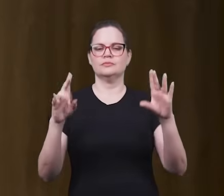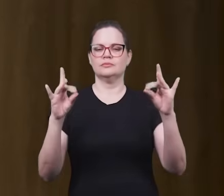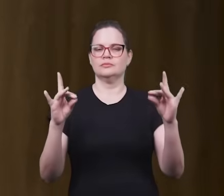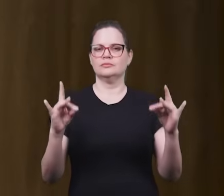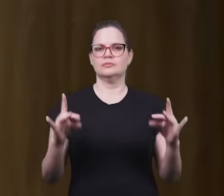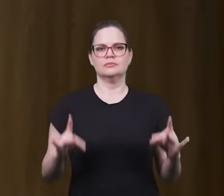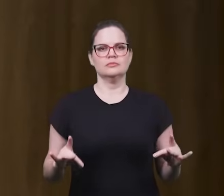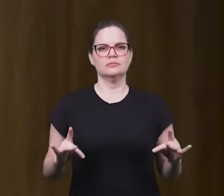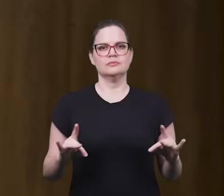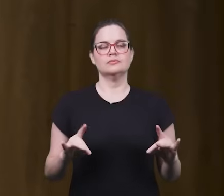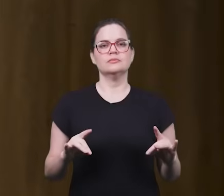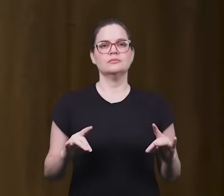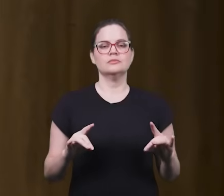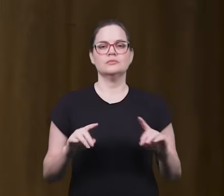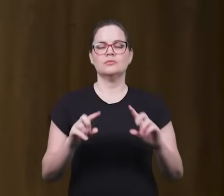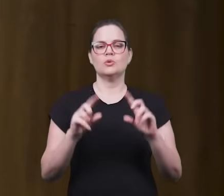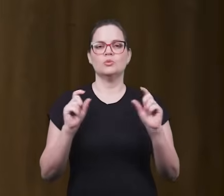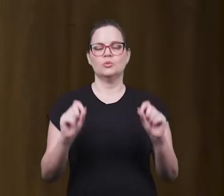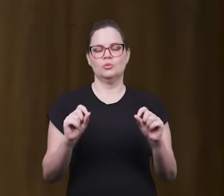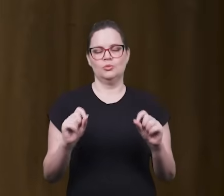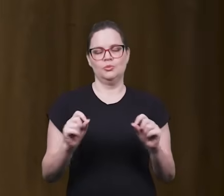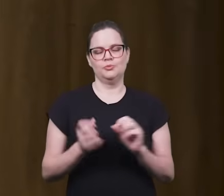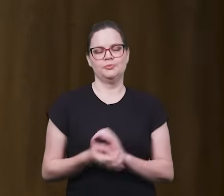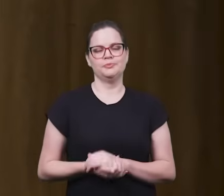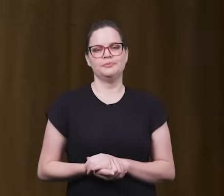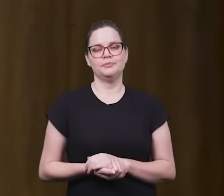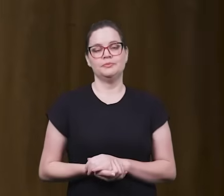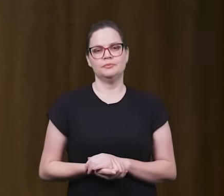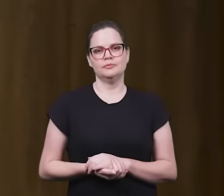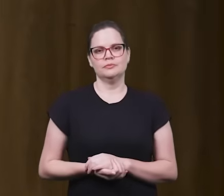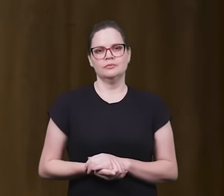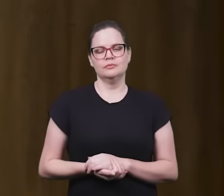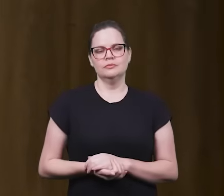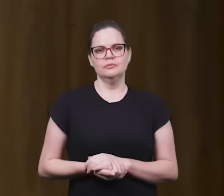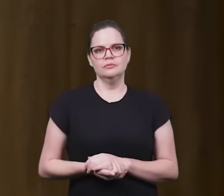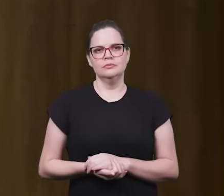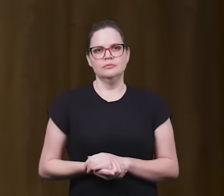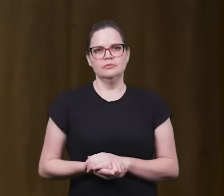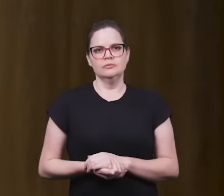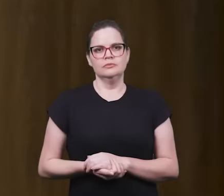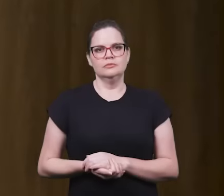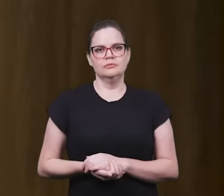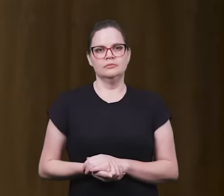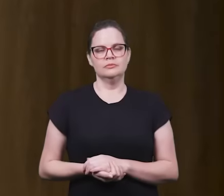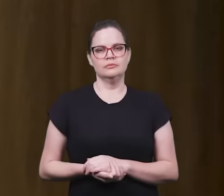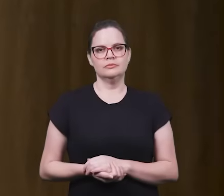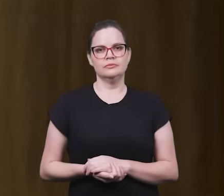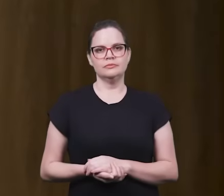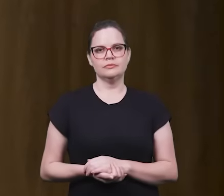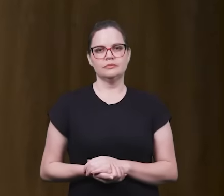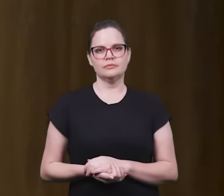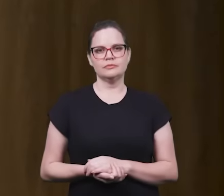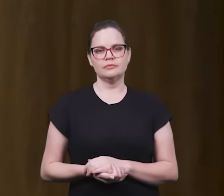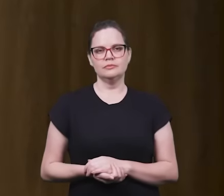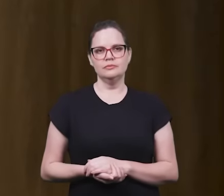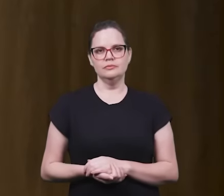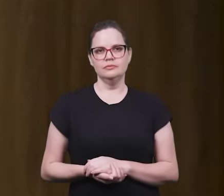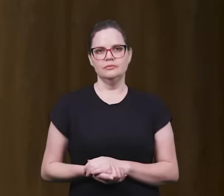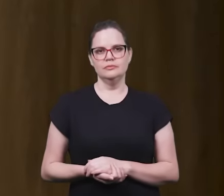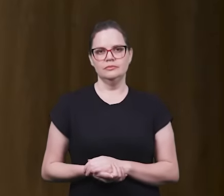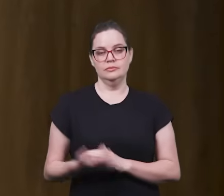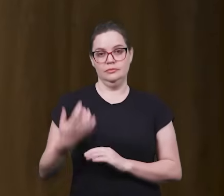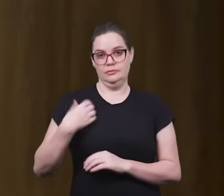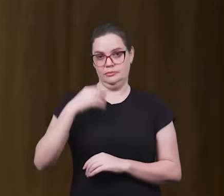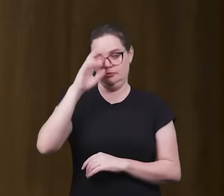detalhes a parte quando o Senhor começa a detalhar aqui a importância